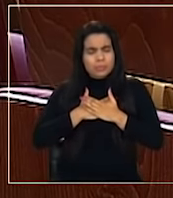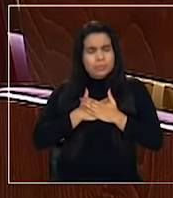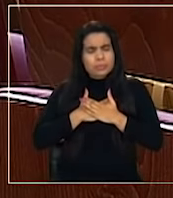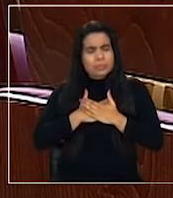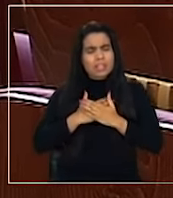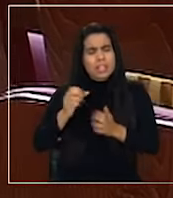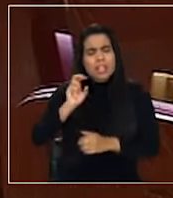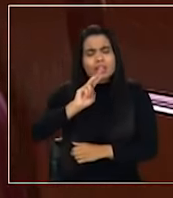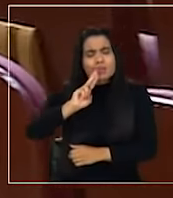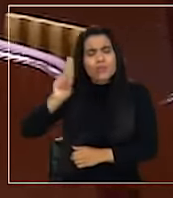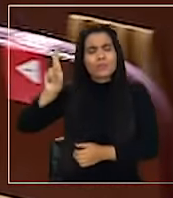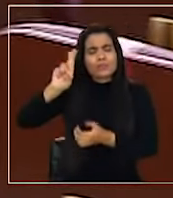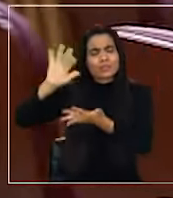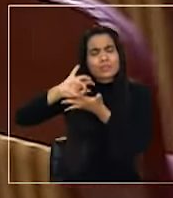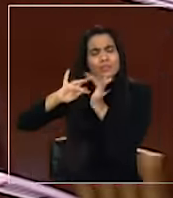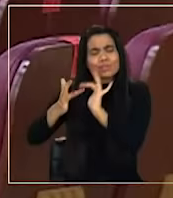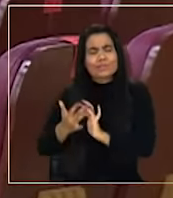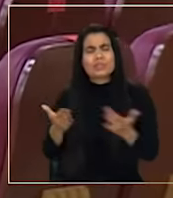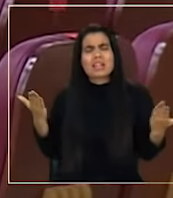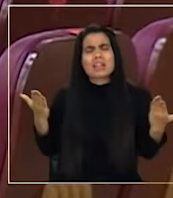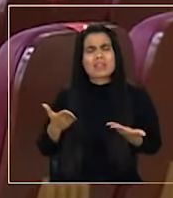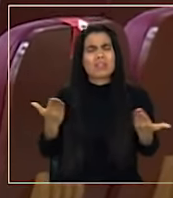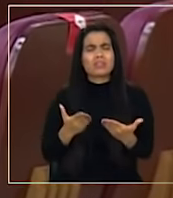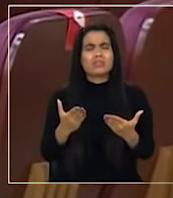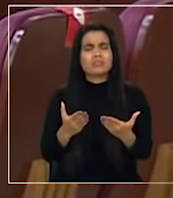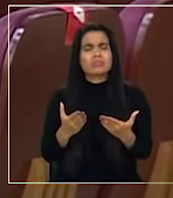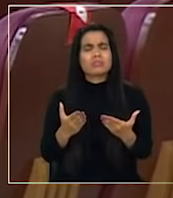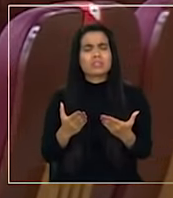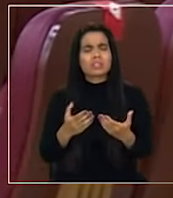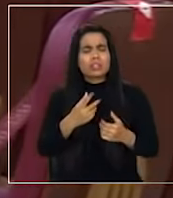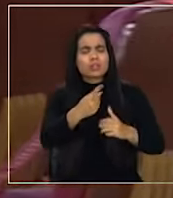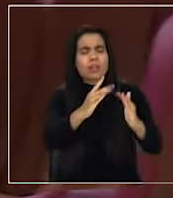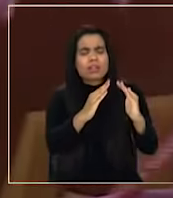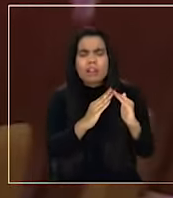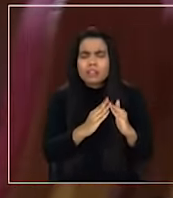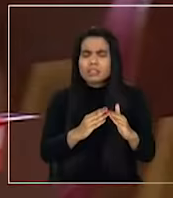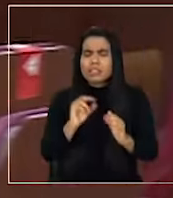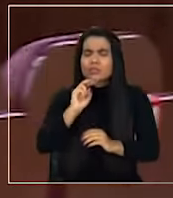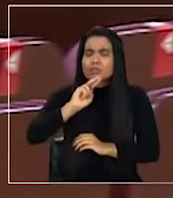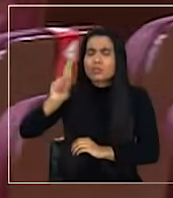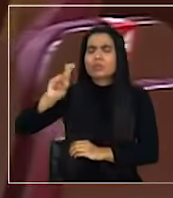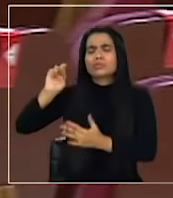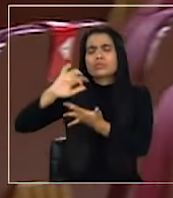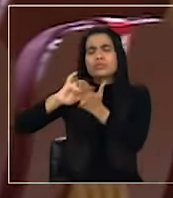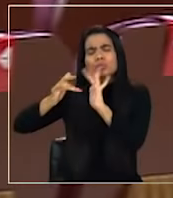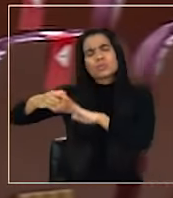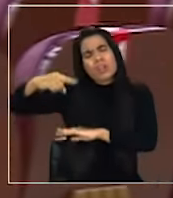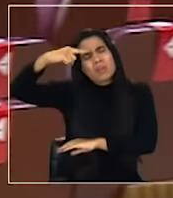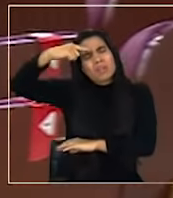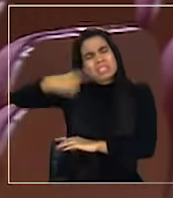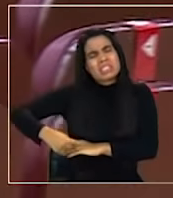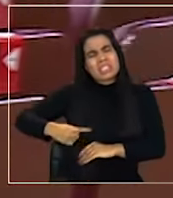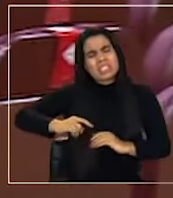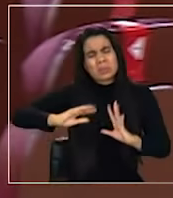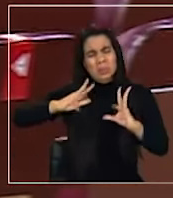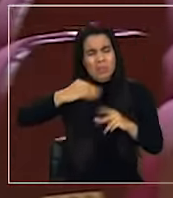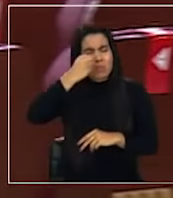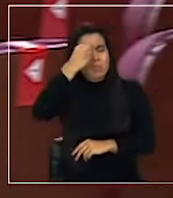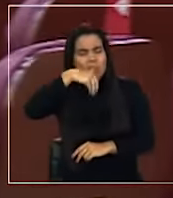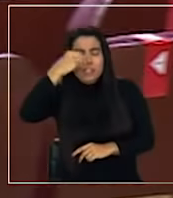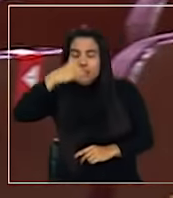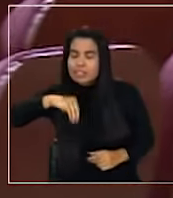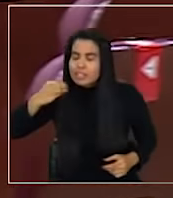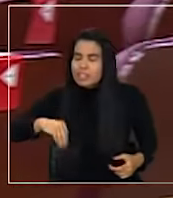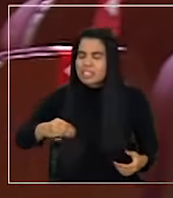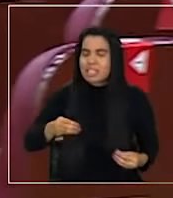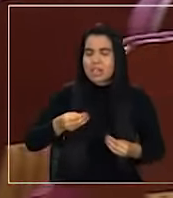E em nome do Senhor Jesus, aí agora onde você está, em nome de Jesus, eu ordeno que toda fraqueza, que